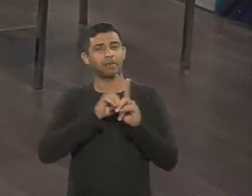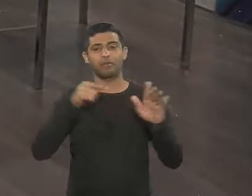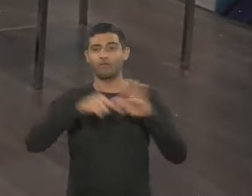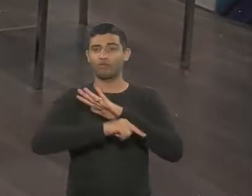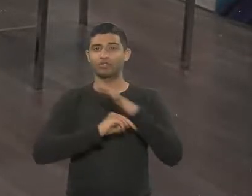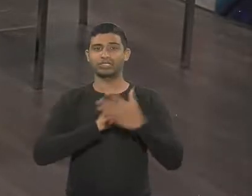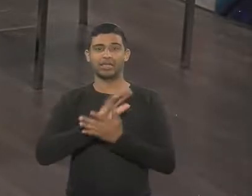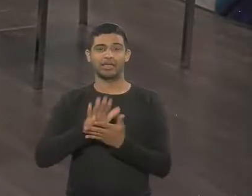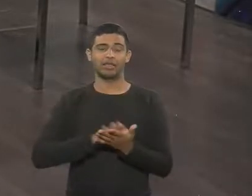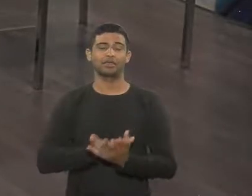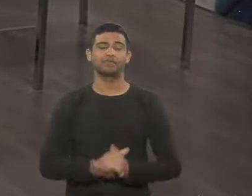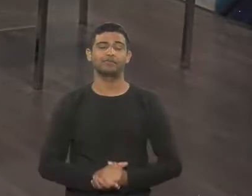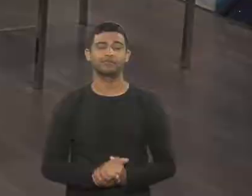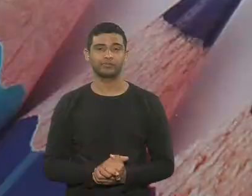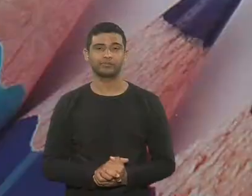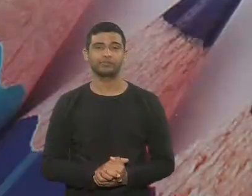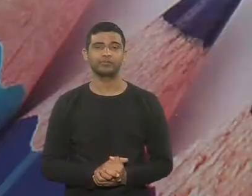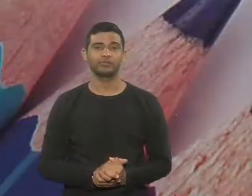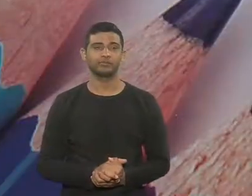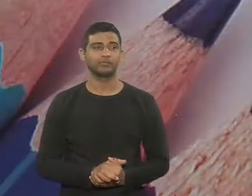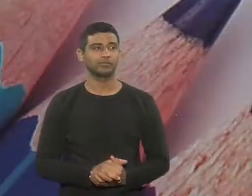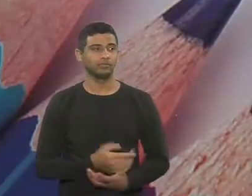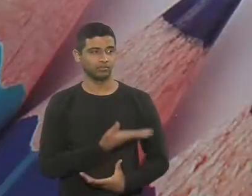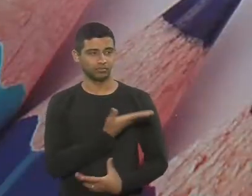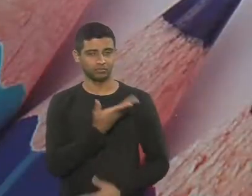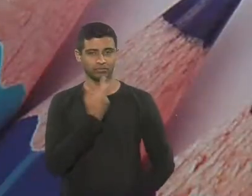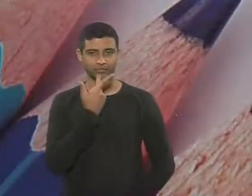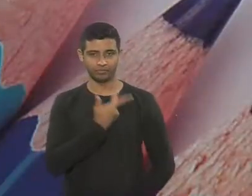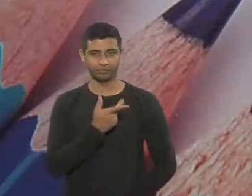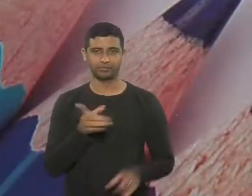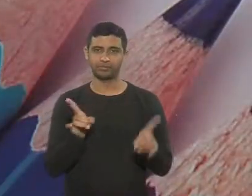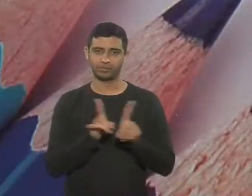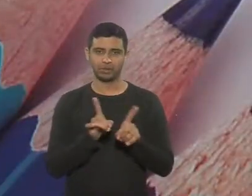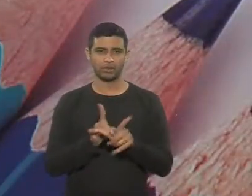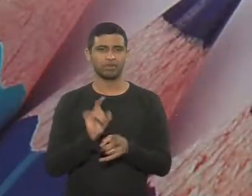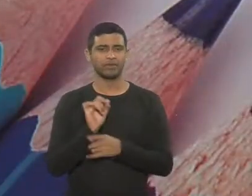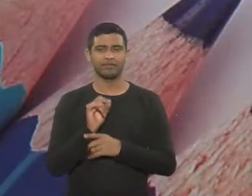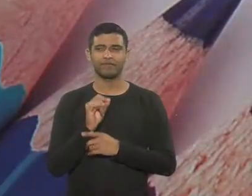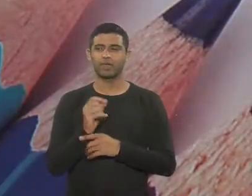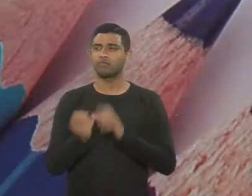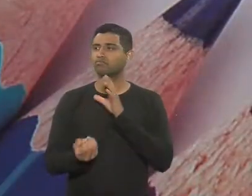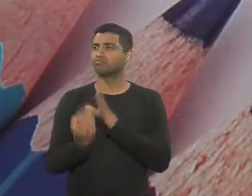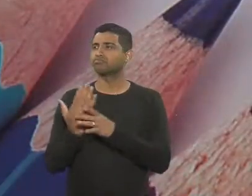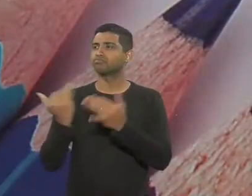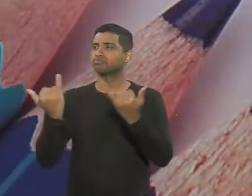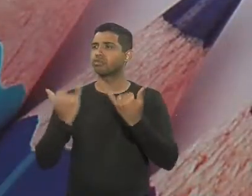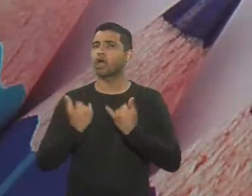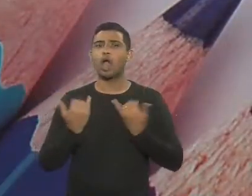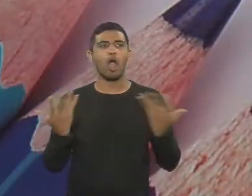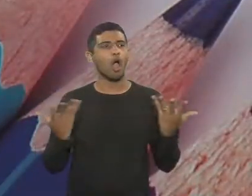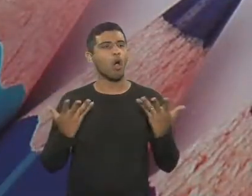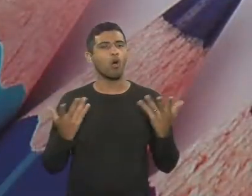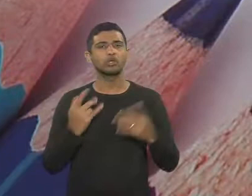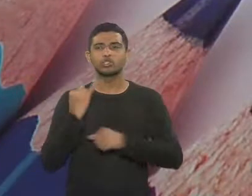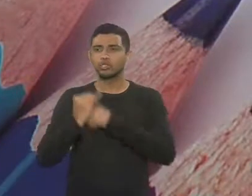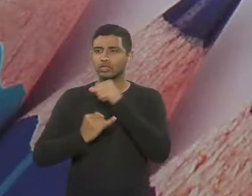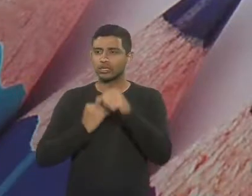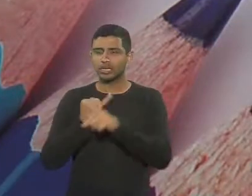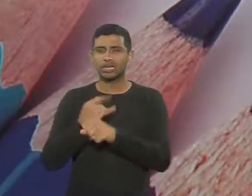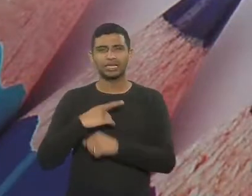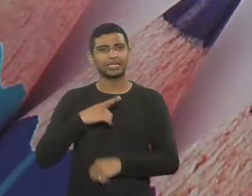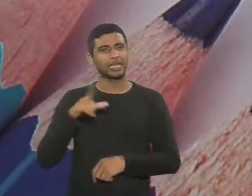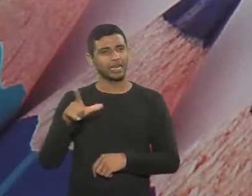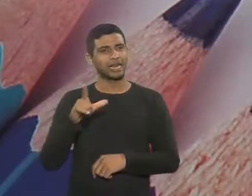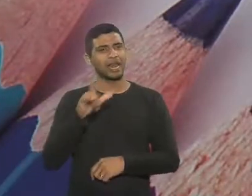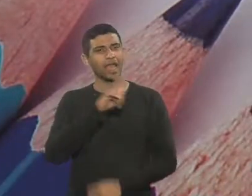em nada. Exatamente. E aí, além do que vocês falaram, quer dizer, também fonte de pesquisa. Onde é que eu vou pesquisar? Na Wikipédia